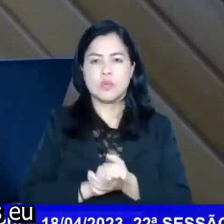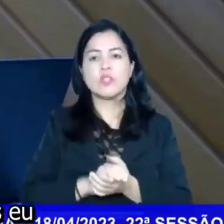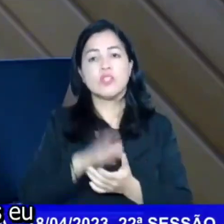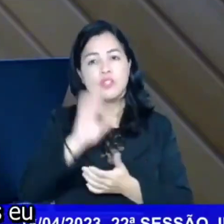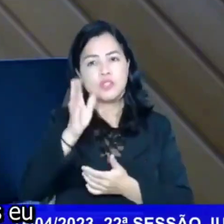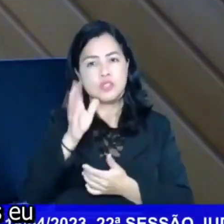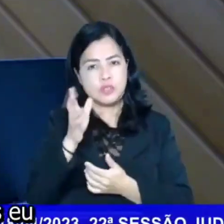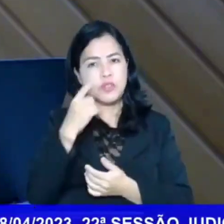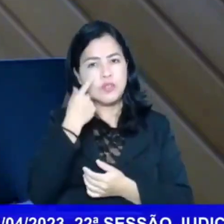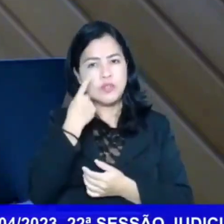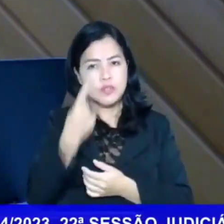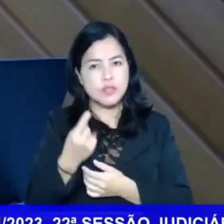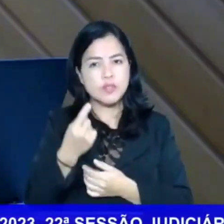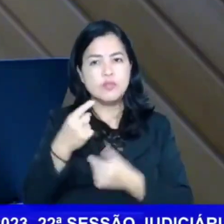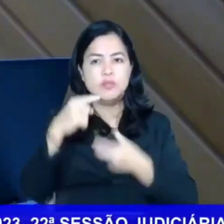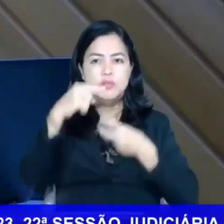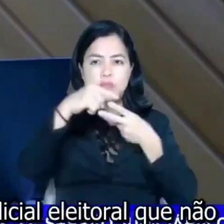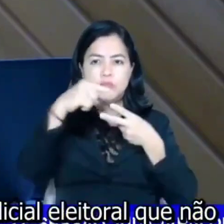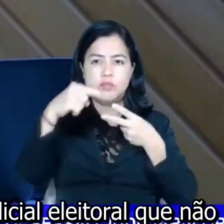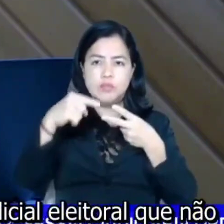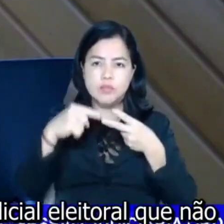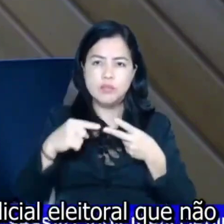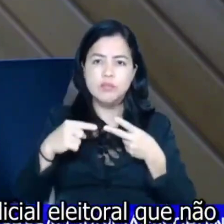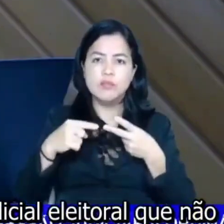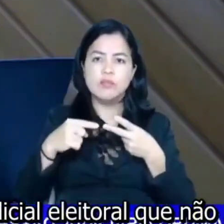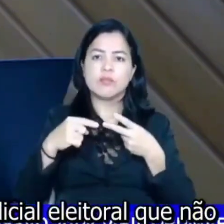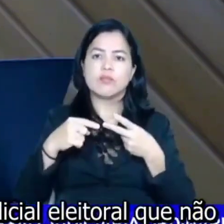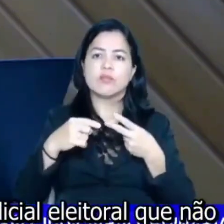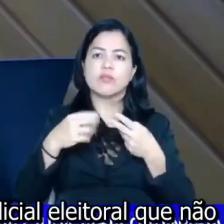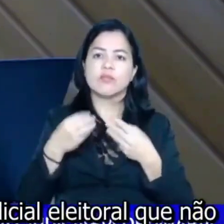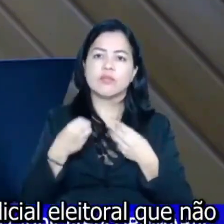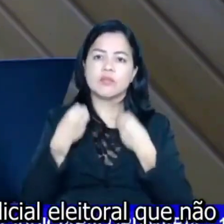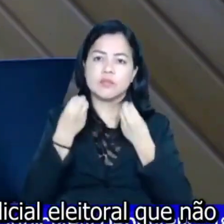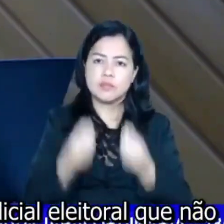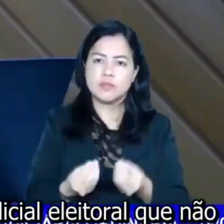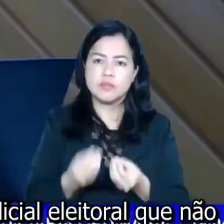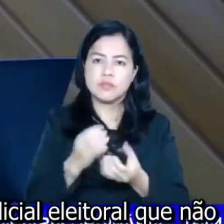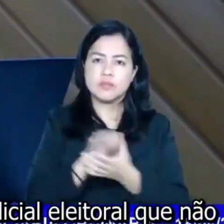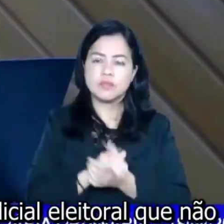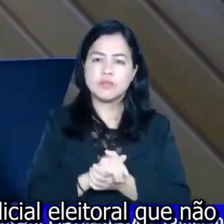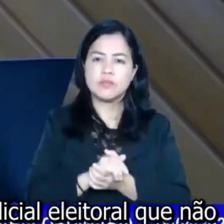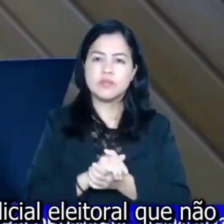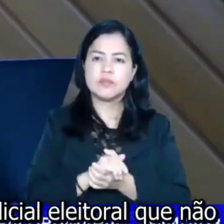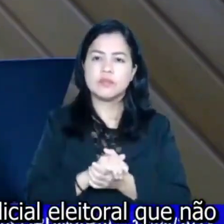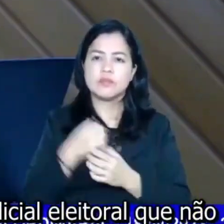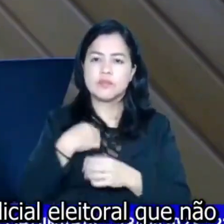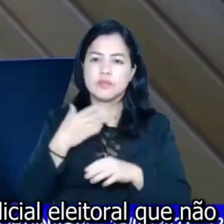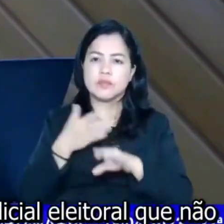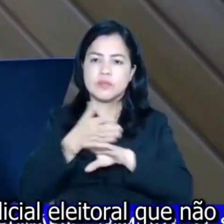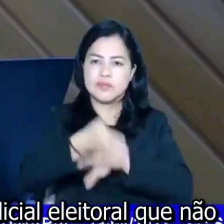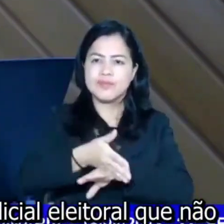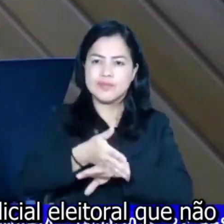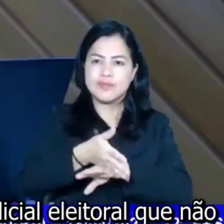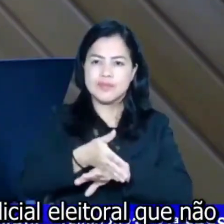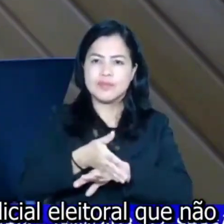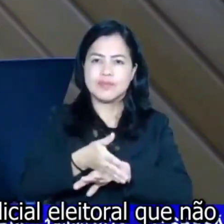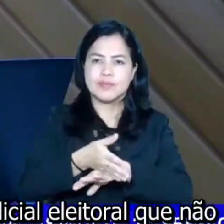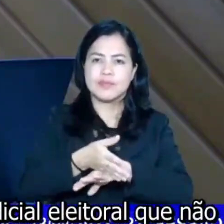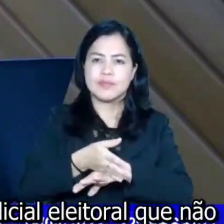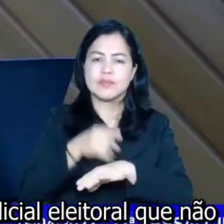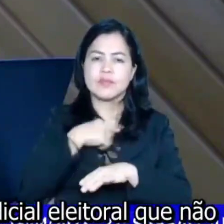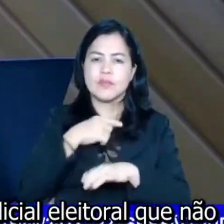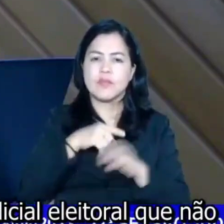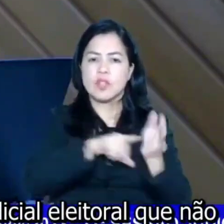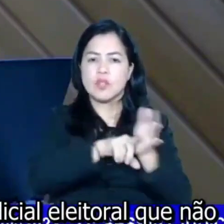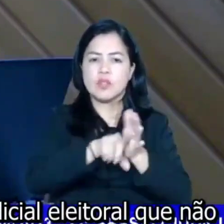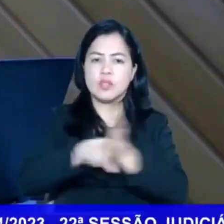considerando já esses dois pontos, eu passo agora a adentrar no mérito dessa ação de